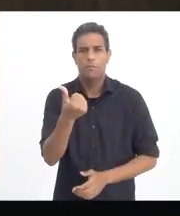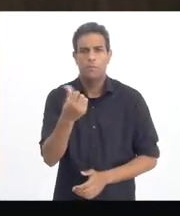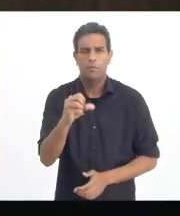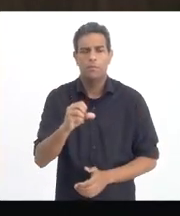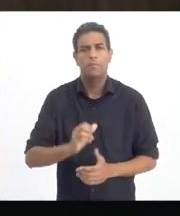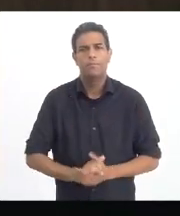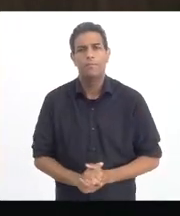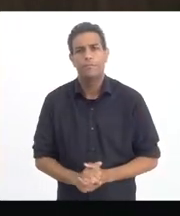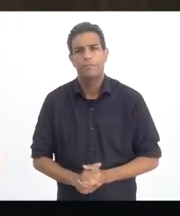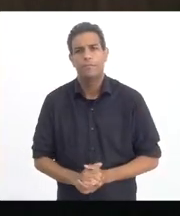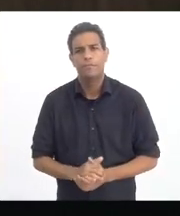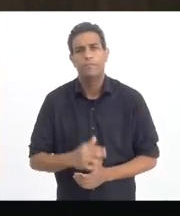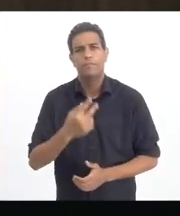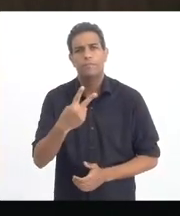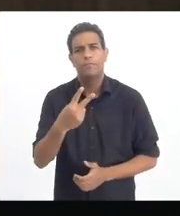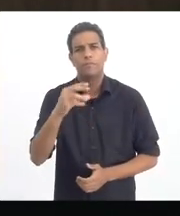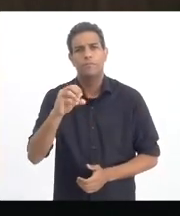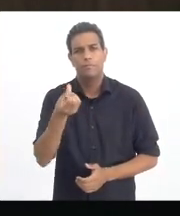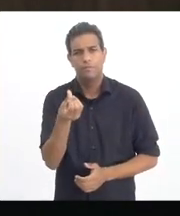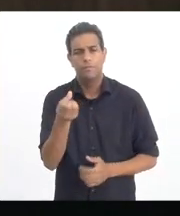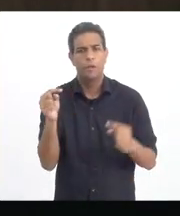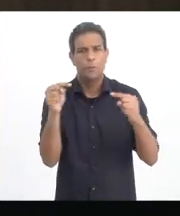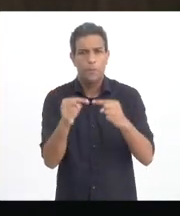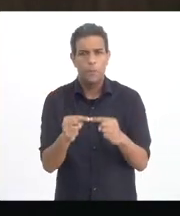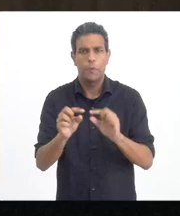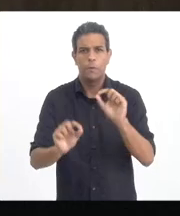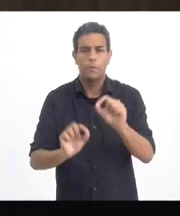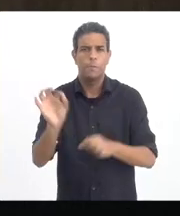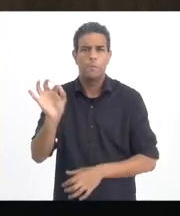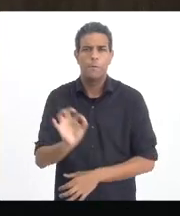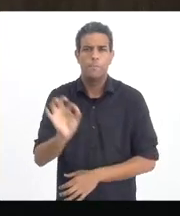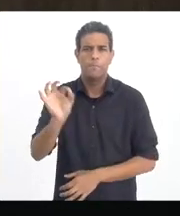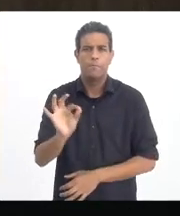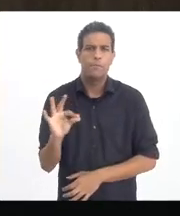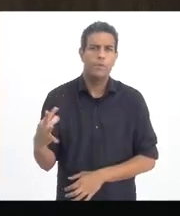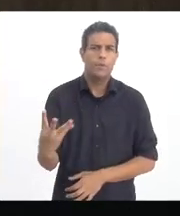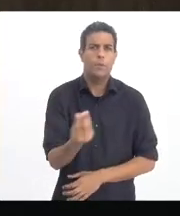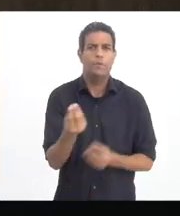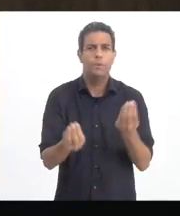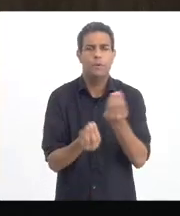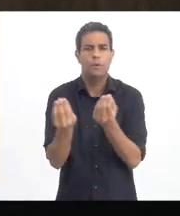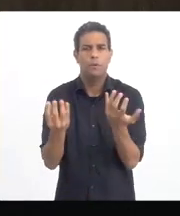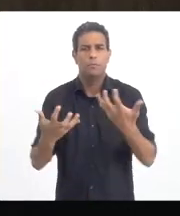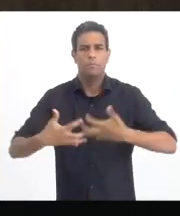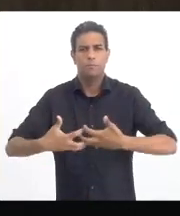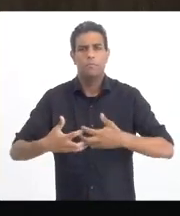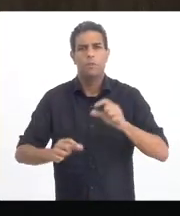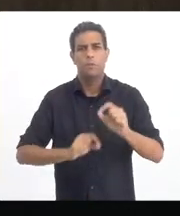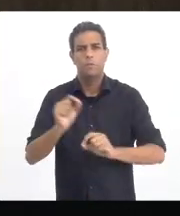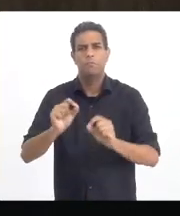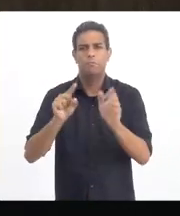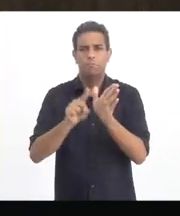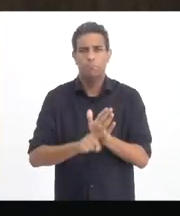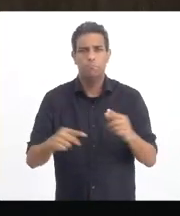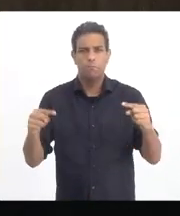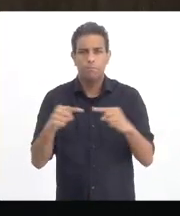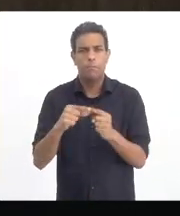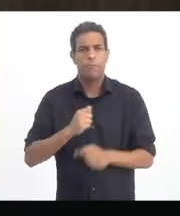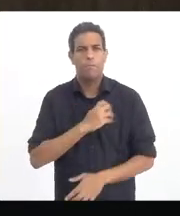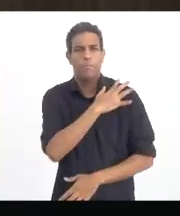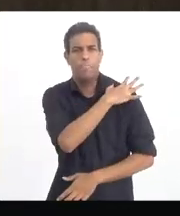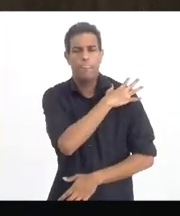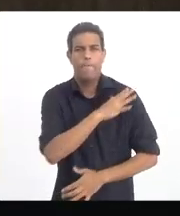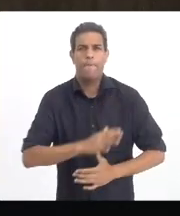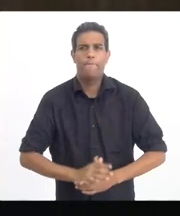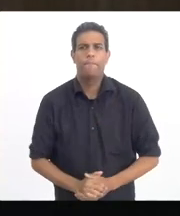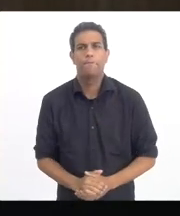de 10,5% em cima de toda a remuneração dos militares do Estado do Rio de Janeiro.